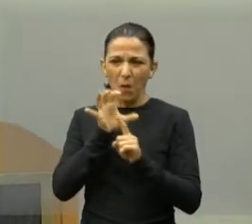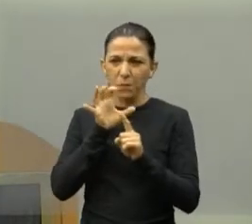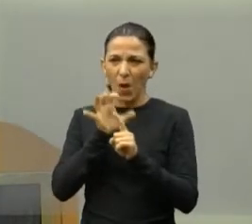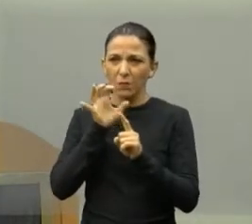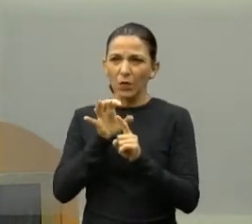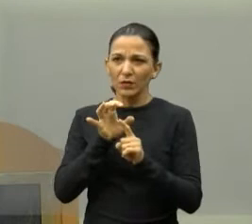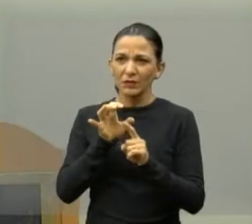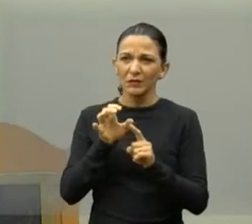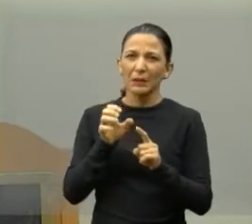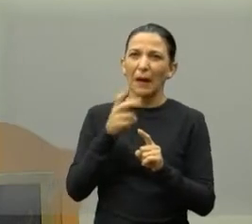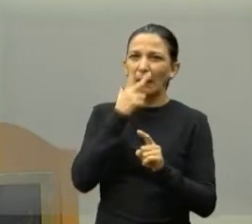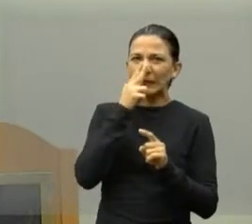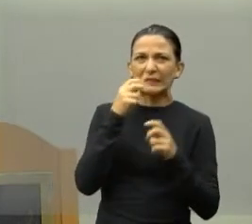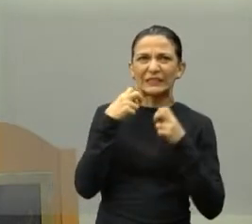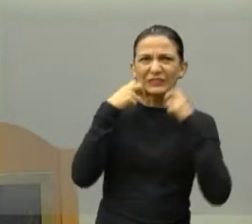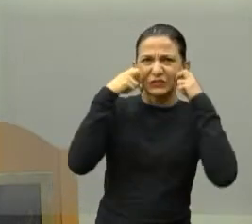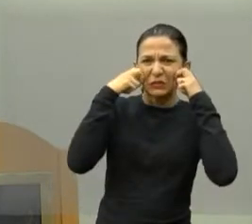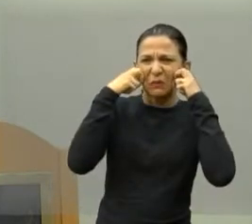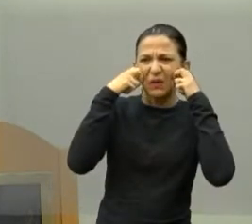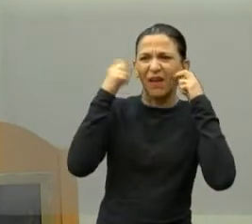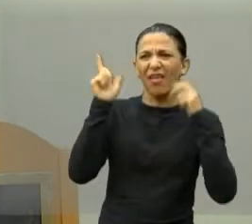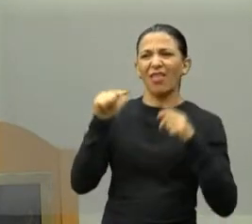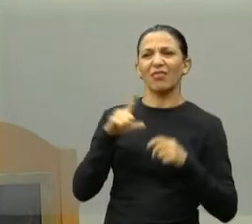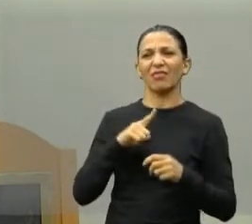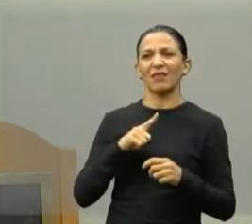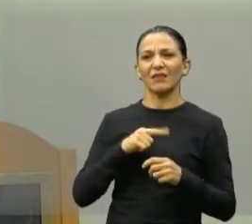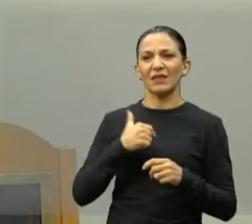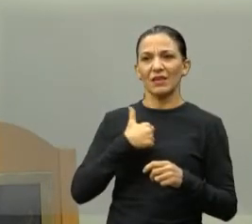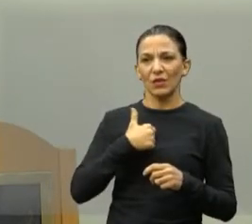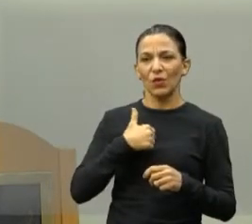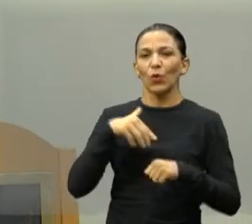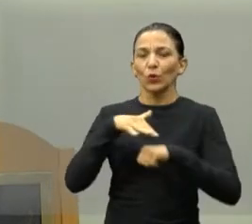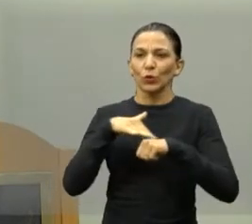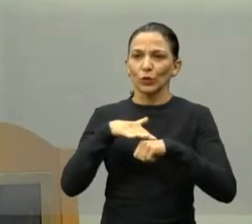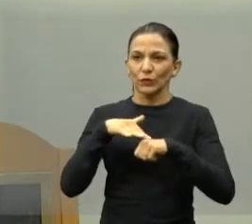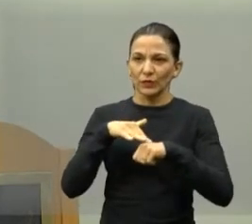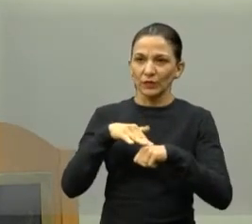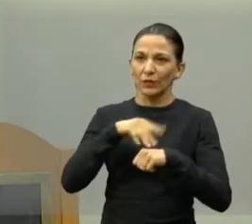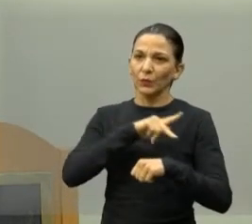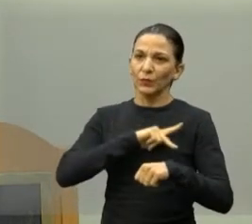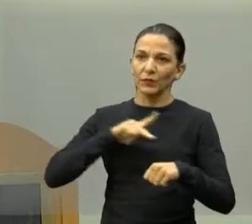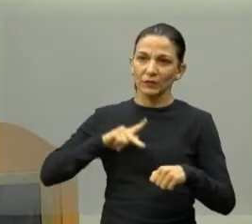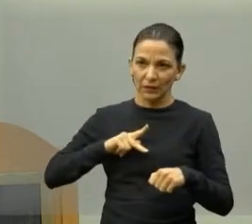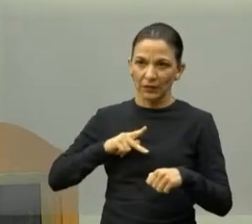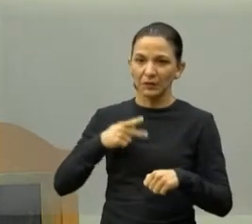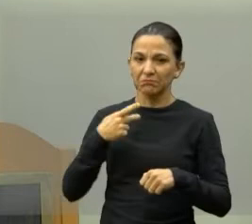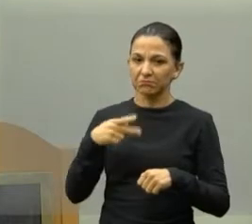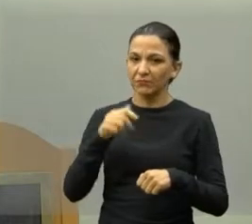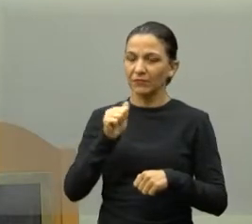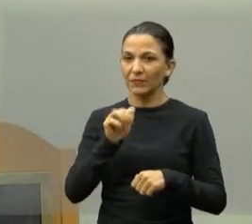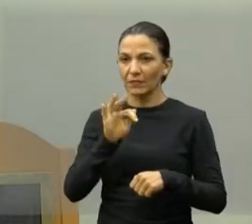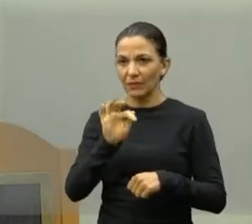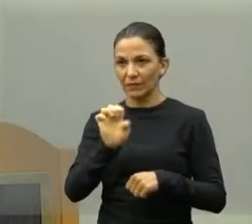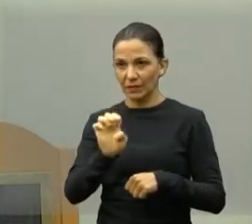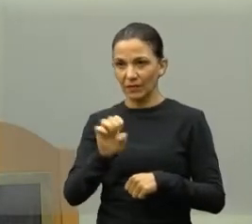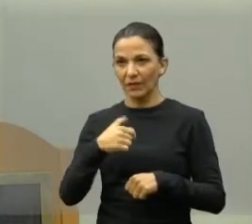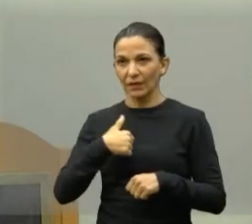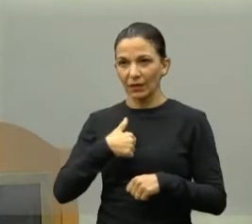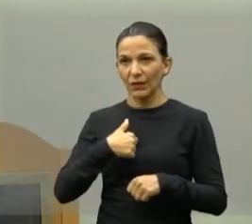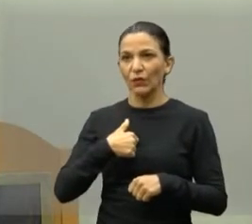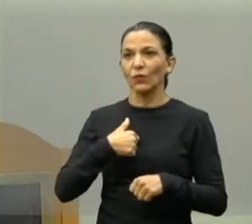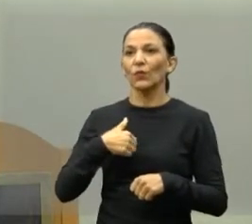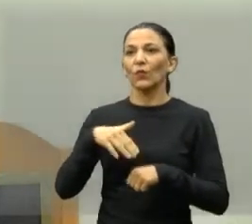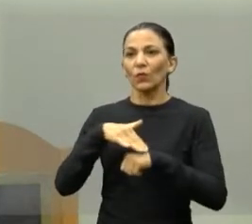Ferroviária É uma vergonha para e fez questão de conversar com o presidente são magros estou aqui já